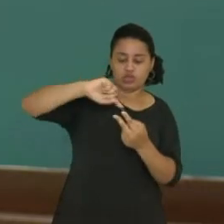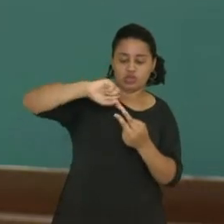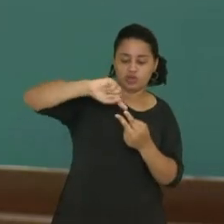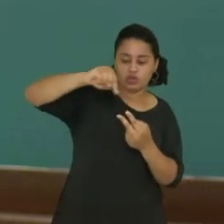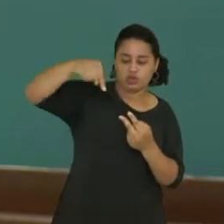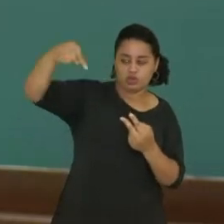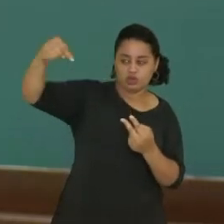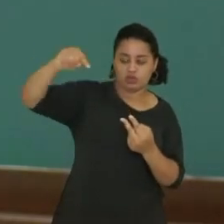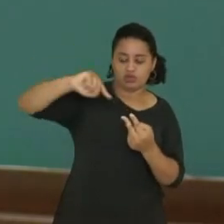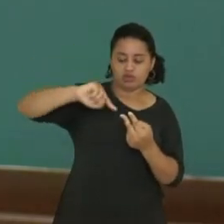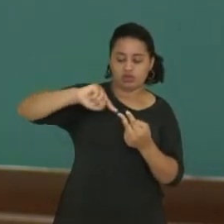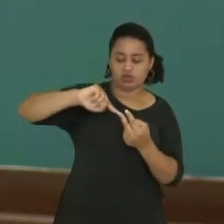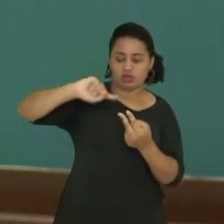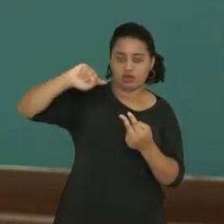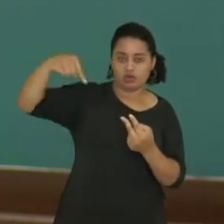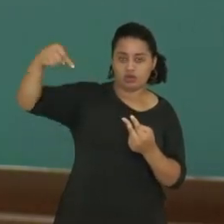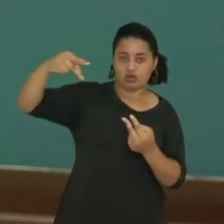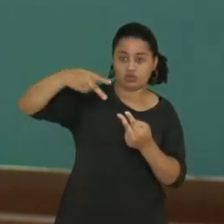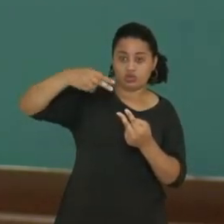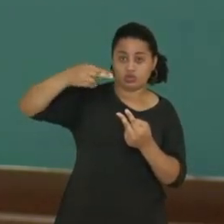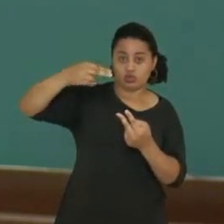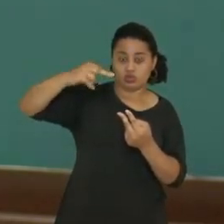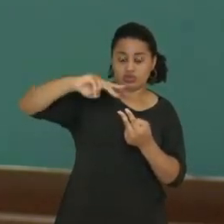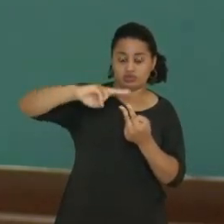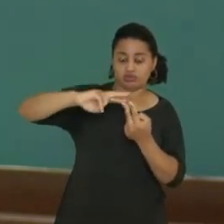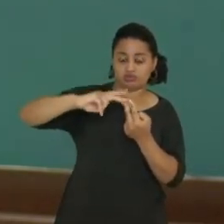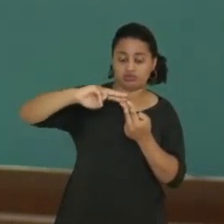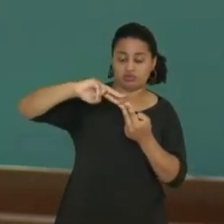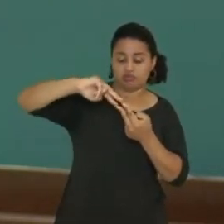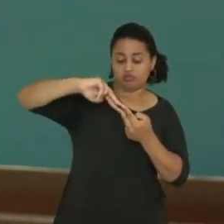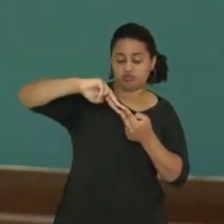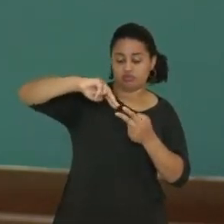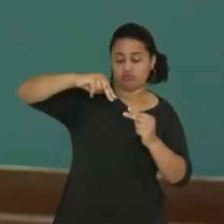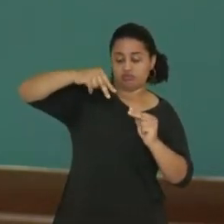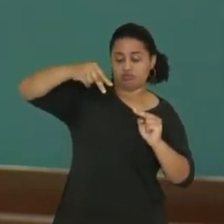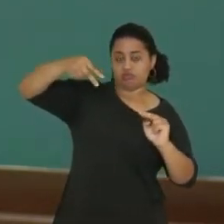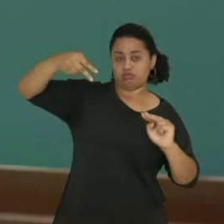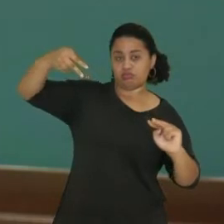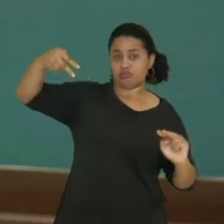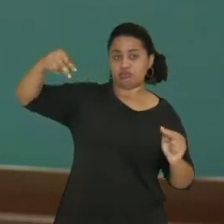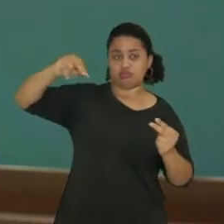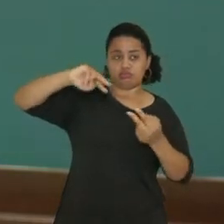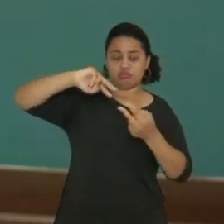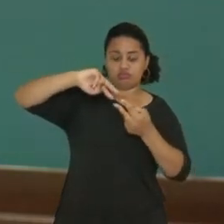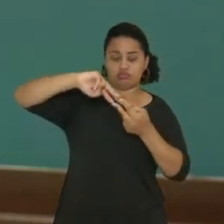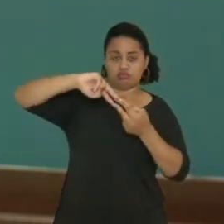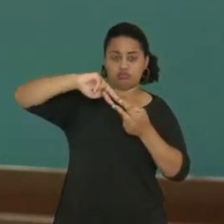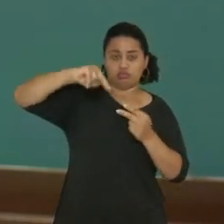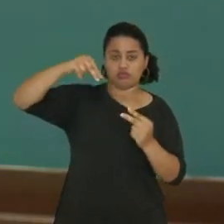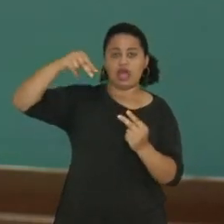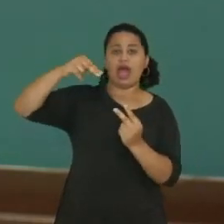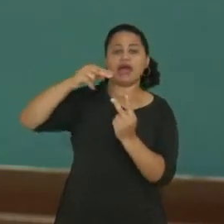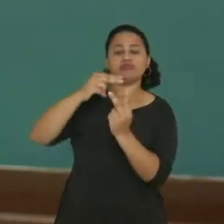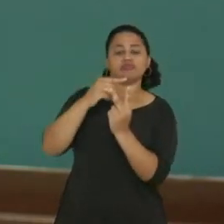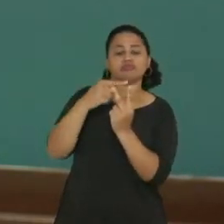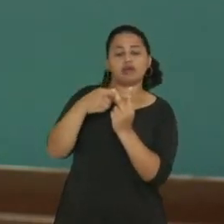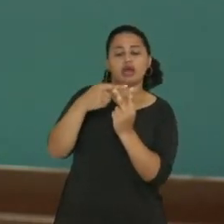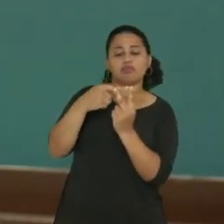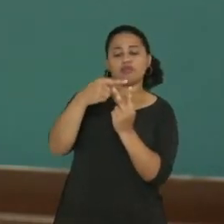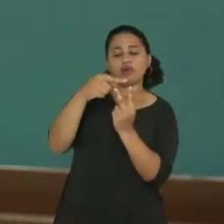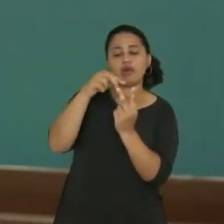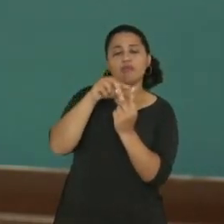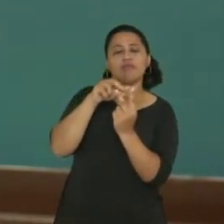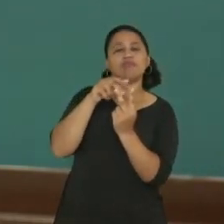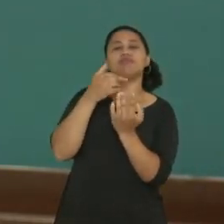aqui outra fita. Elas vêm se encontrando, como se fosse uma escadinha. Elas vão se